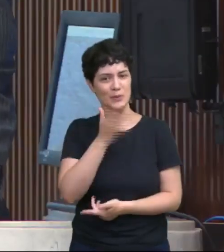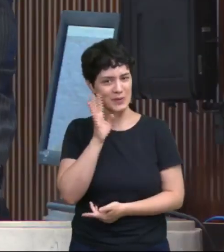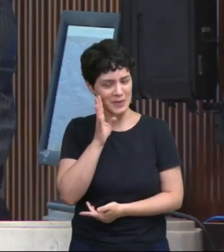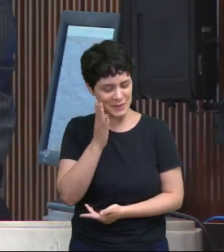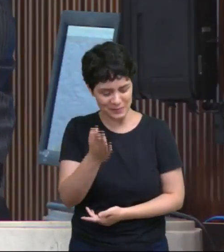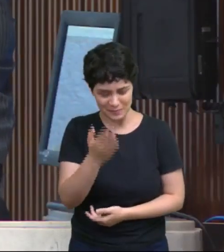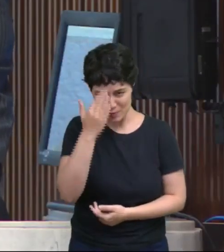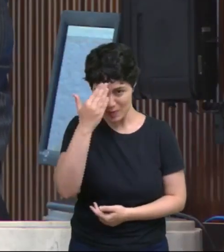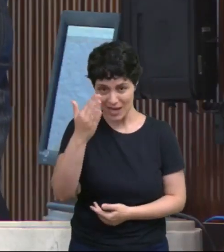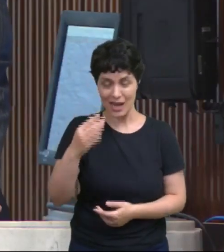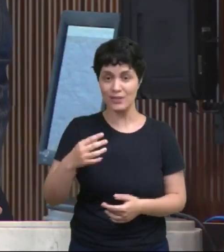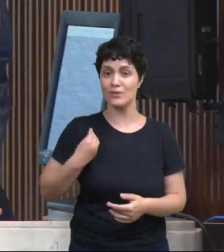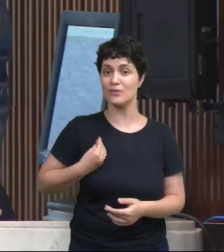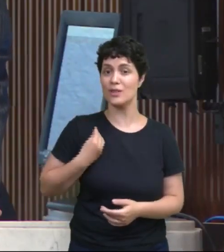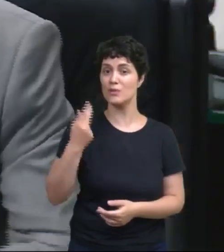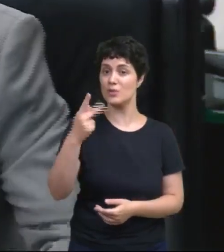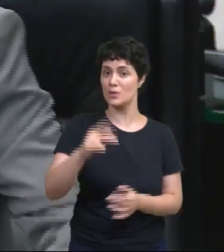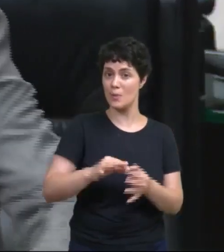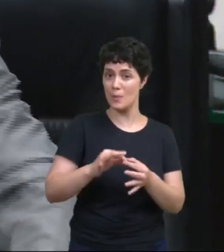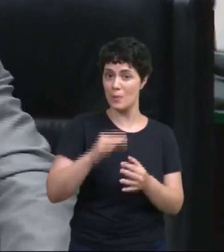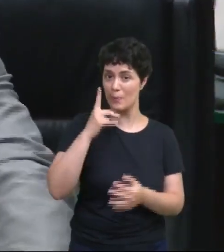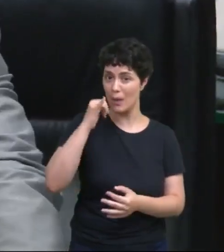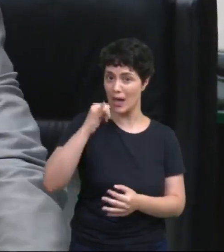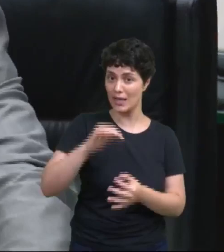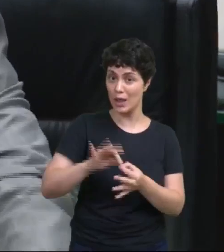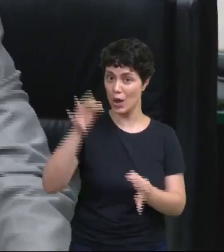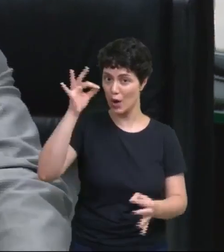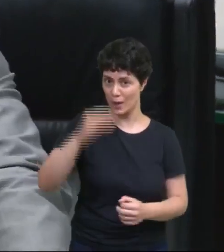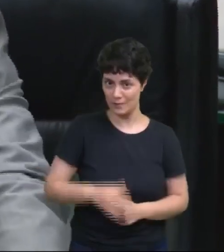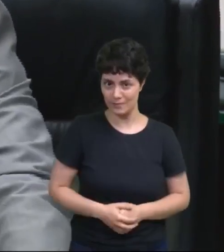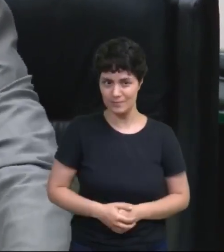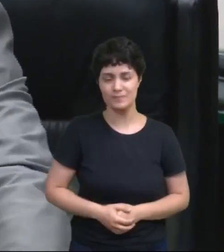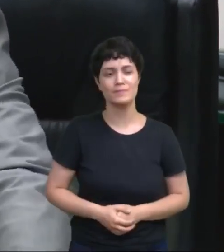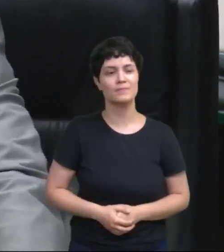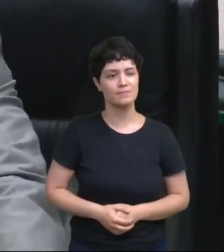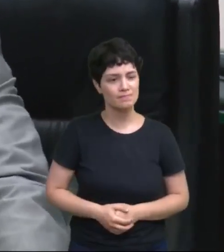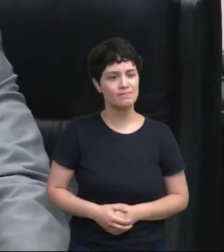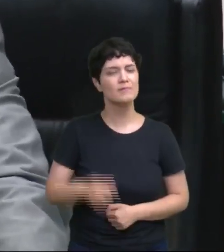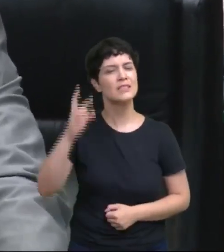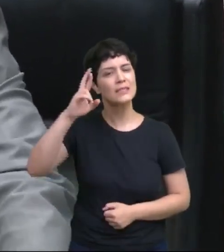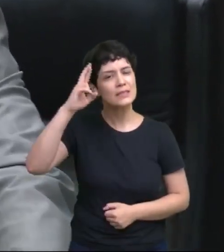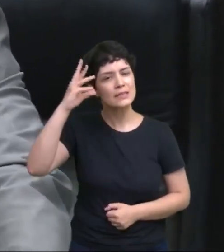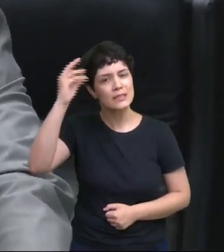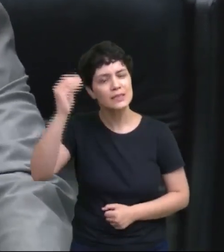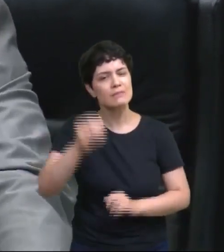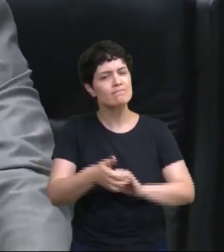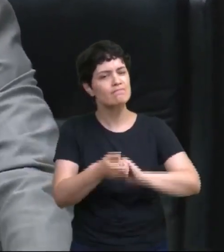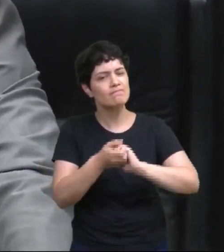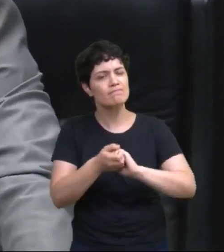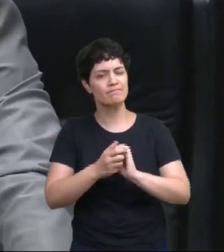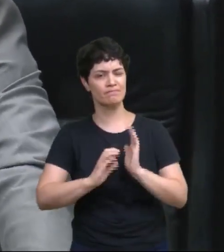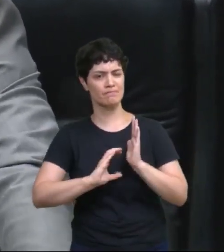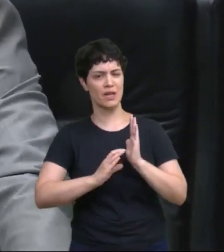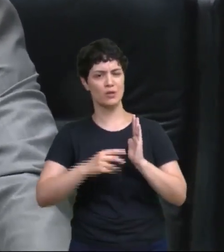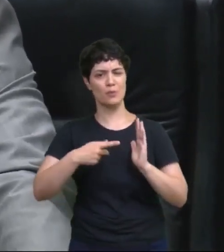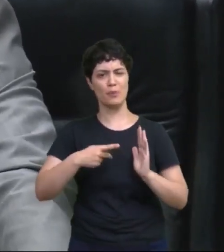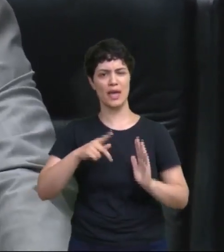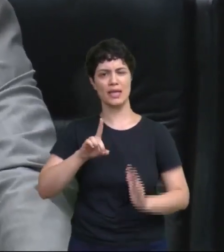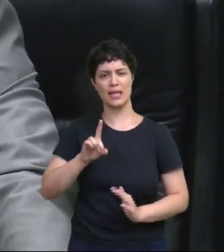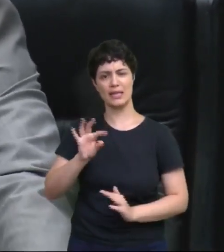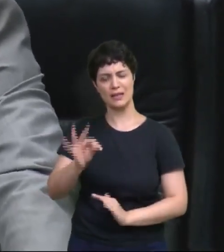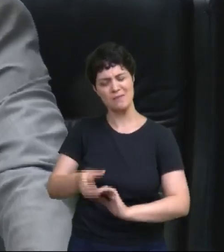e daí o Corte. Maurício, nossos parabéns, saudações do PDT ao teu pai, Roberto Requião.